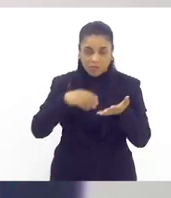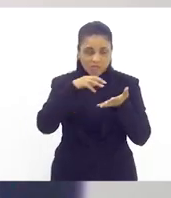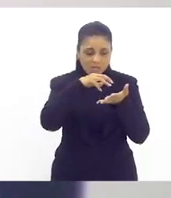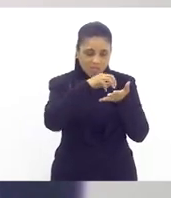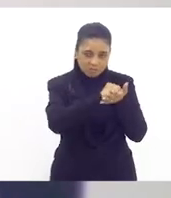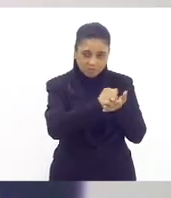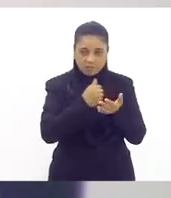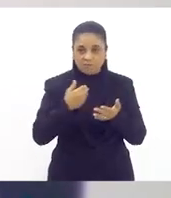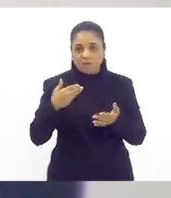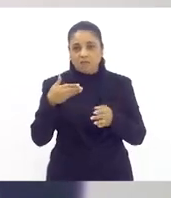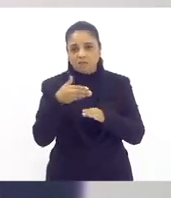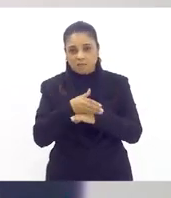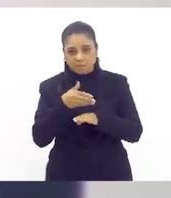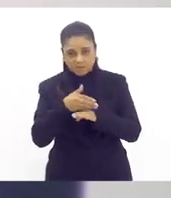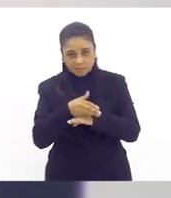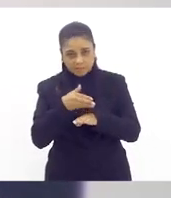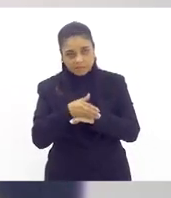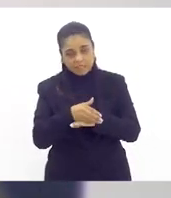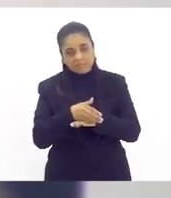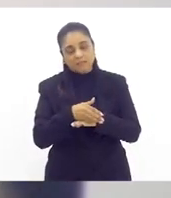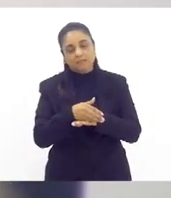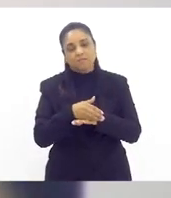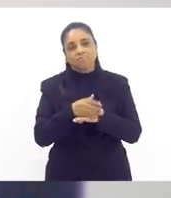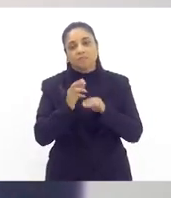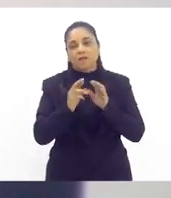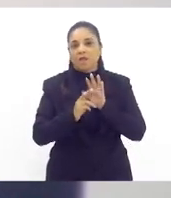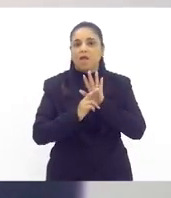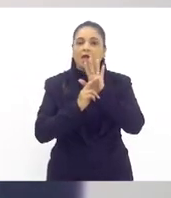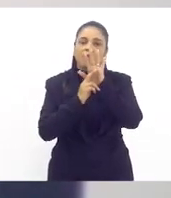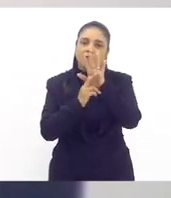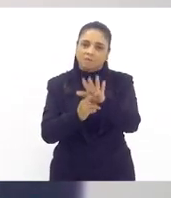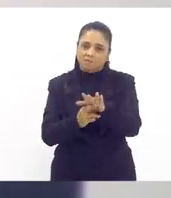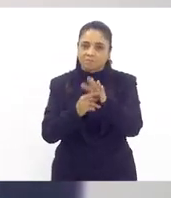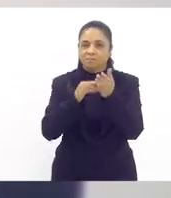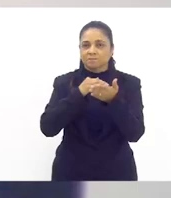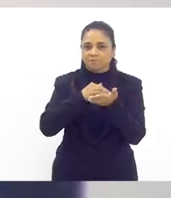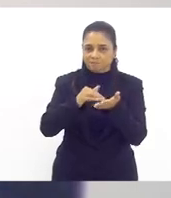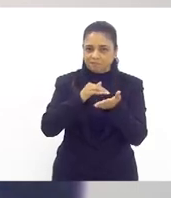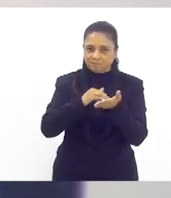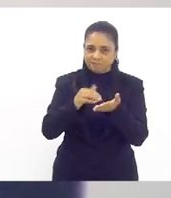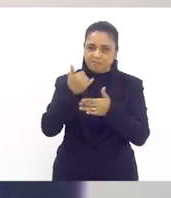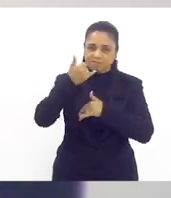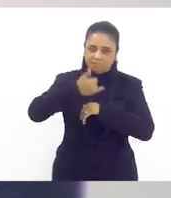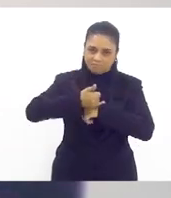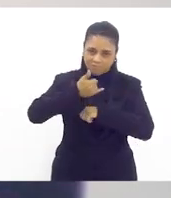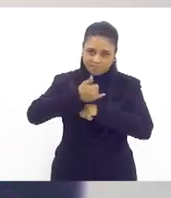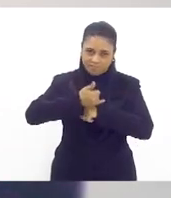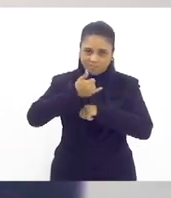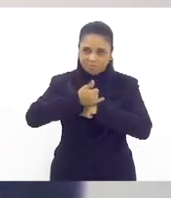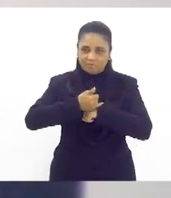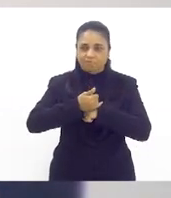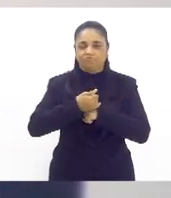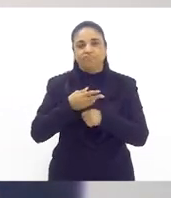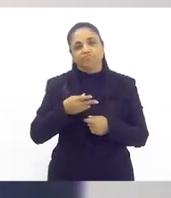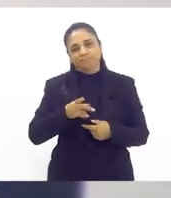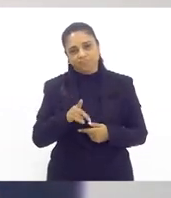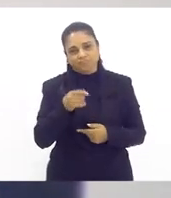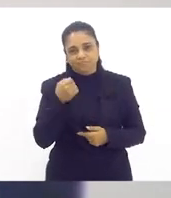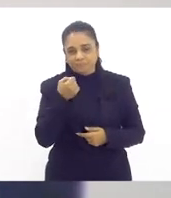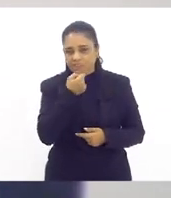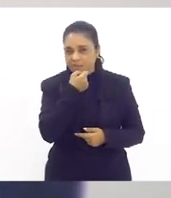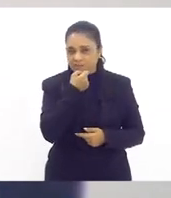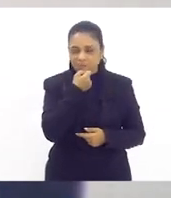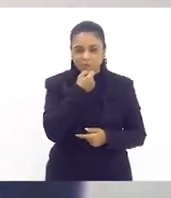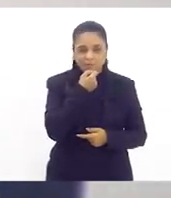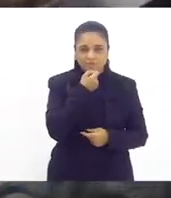a presença infelizmente não do secretário mais de uma representação da secretaria da Capital tá ok vamos em frente secretário Daniela